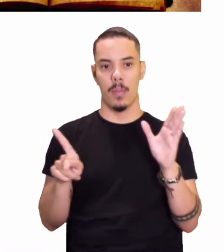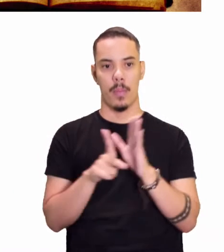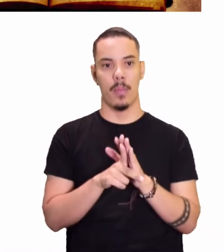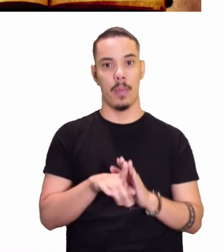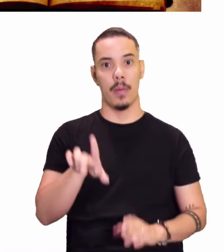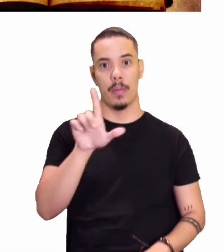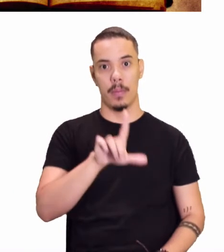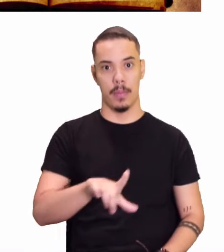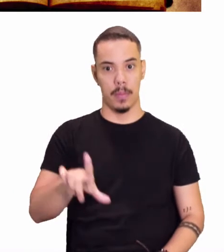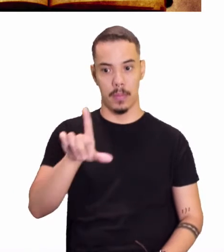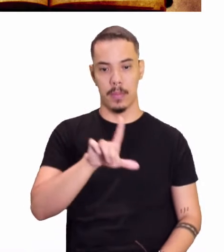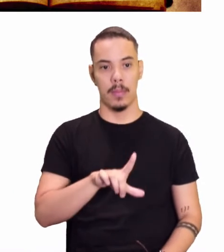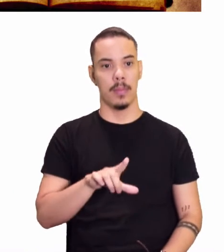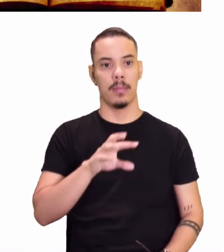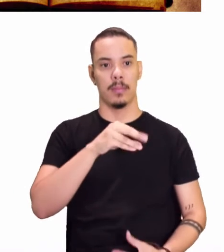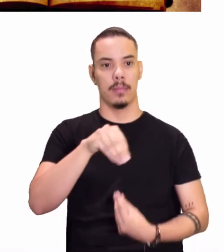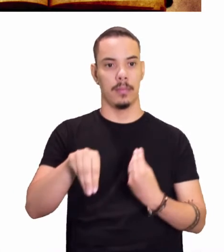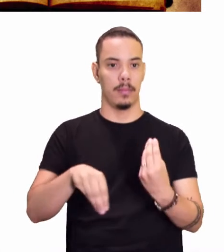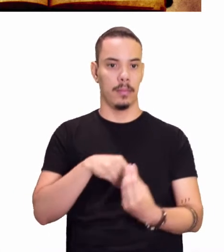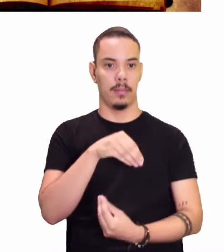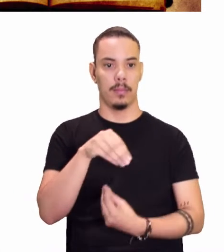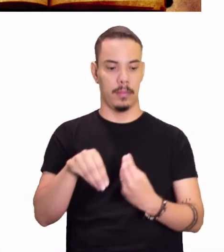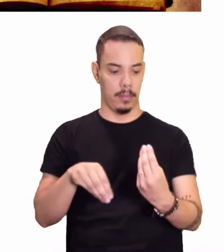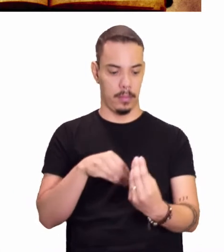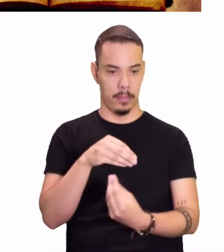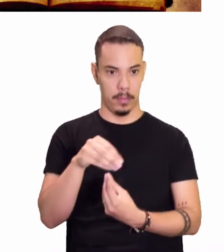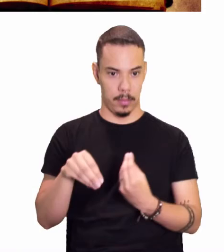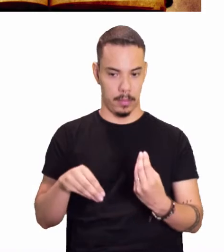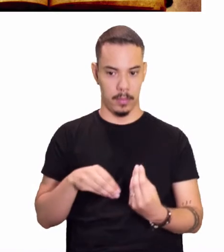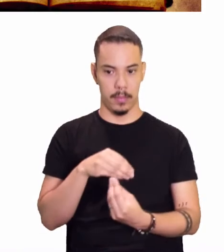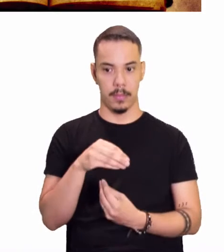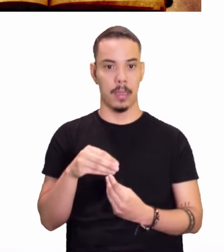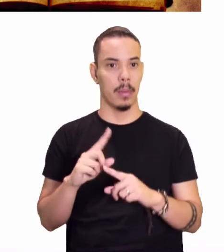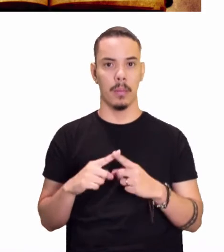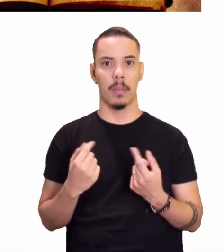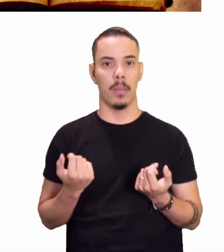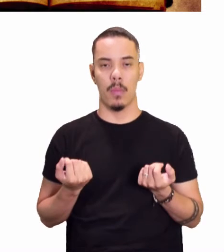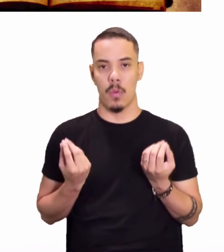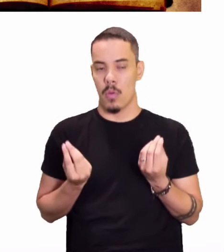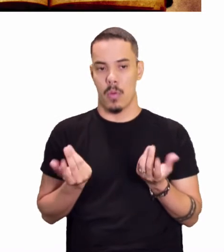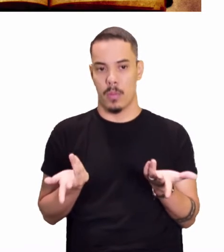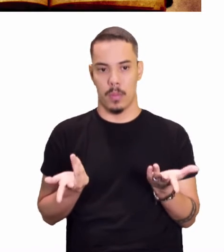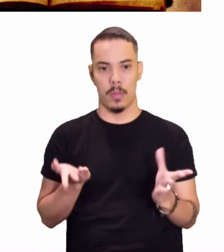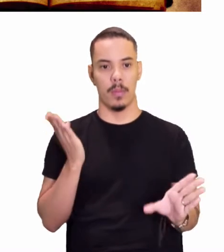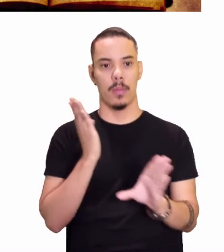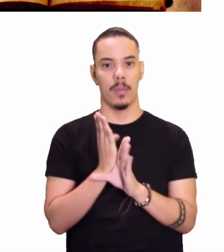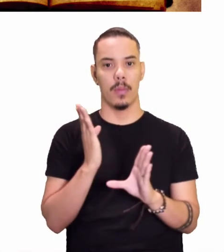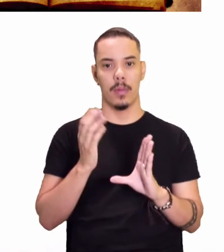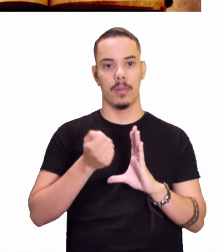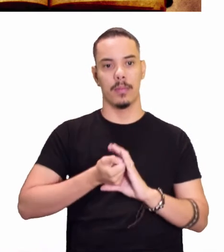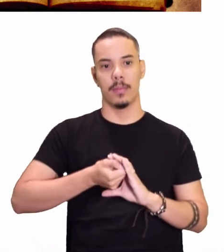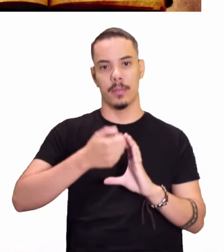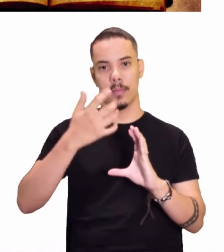Essas produções, elas se mesclavam, elas se misturavam. Mas como? Por meio das características